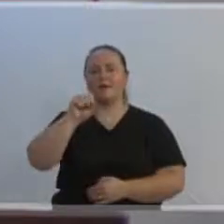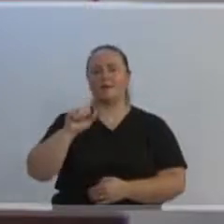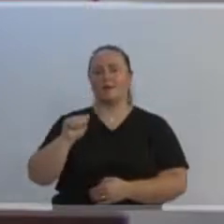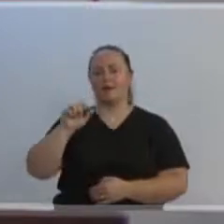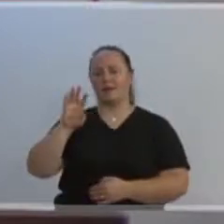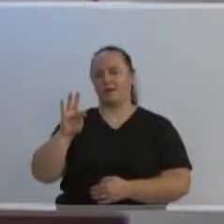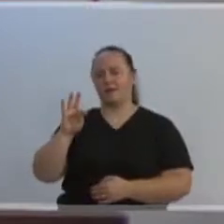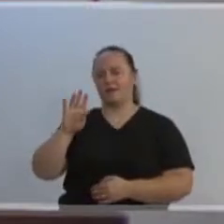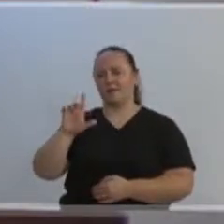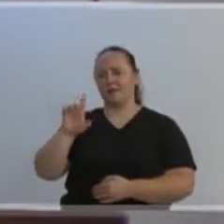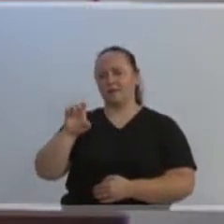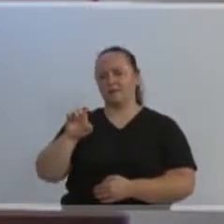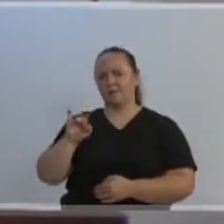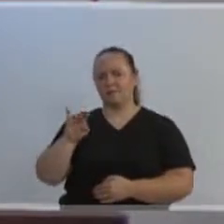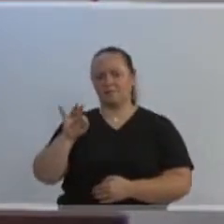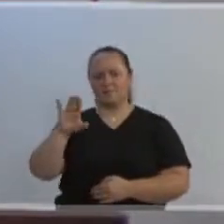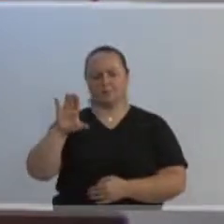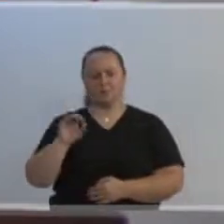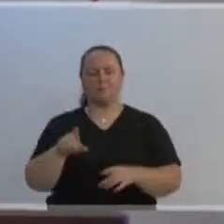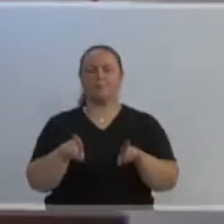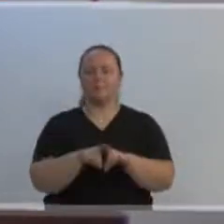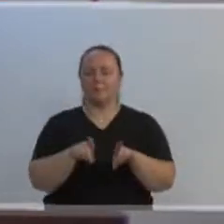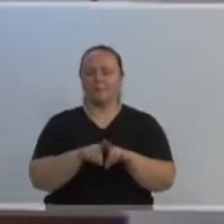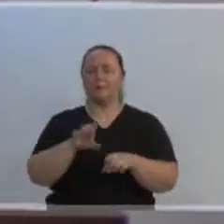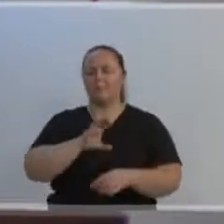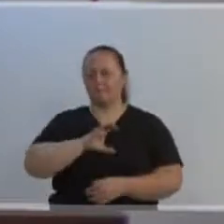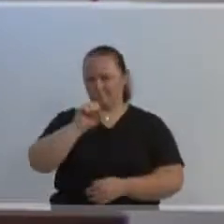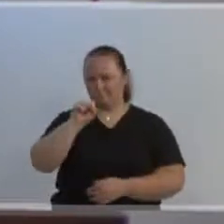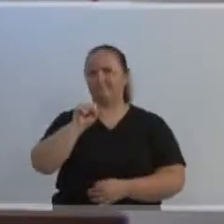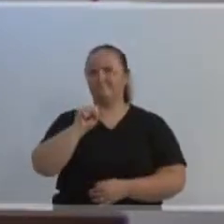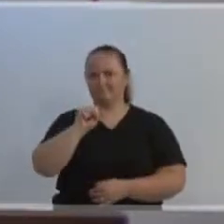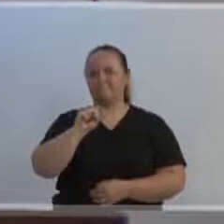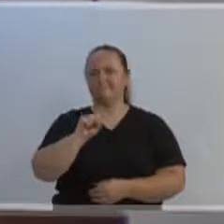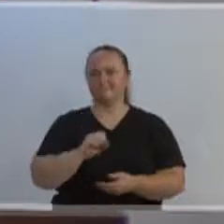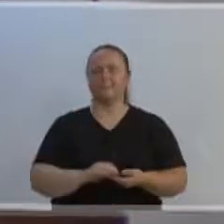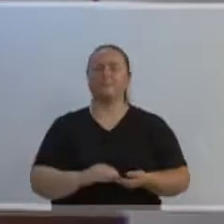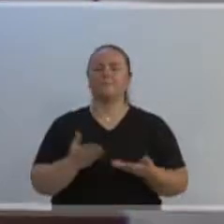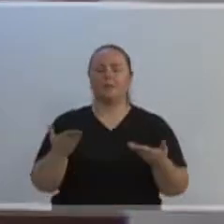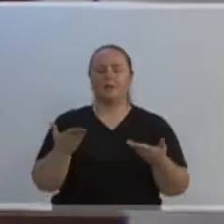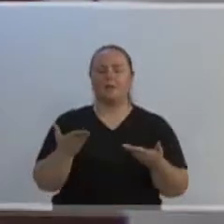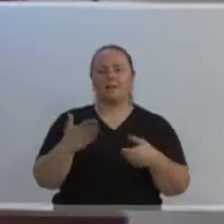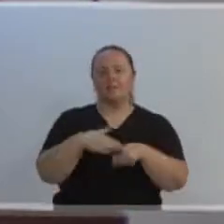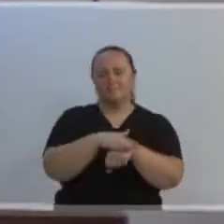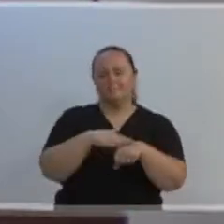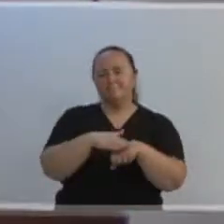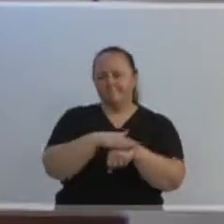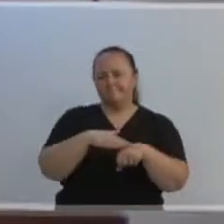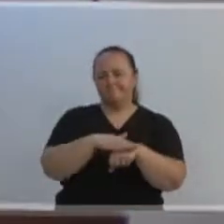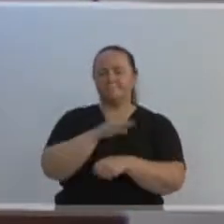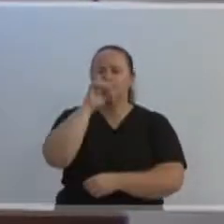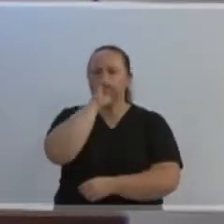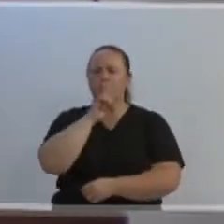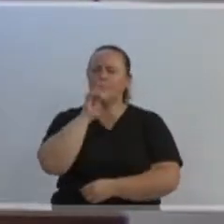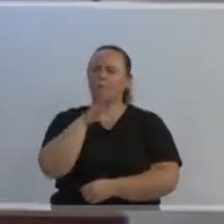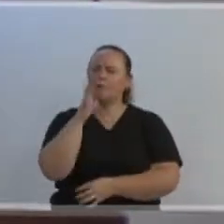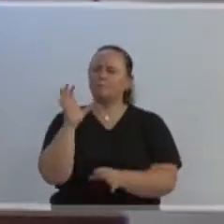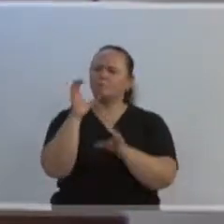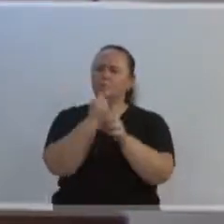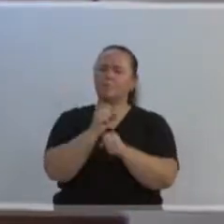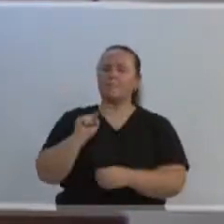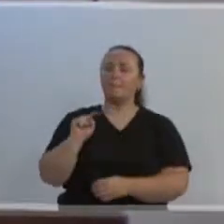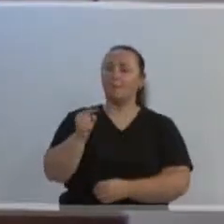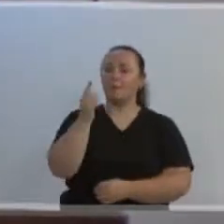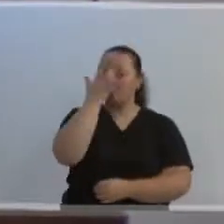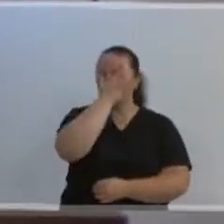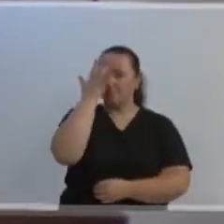0 mas estive hoje à tarde vereador alexandre conversando com o presidente nos tomem do dia mais de mil pessoas lá no canto do